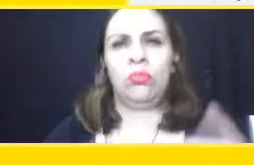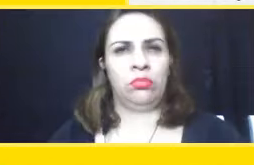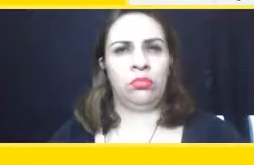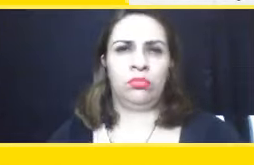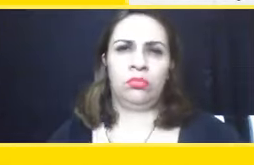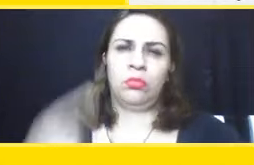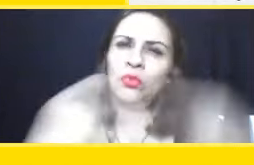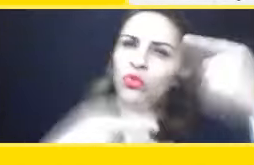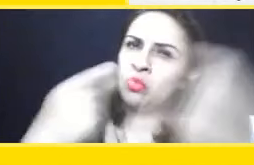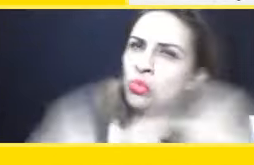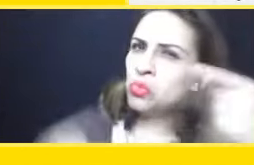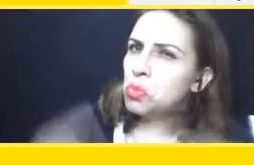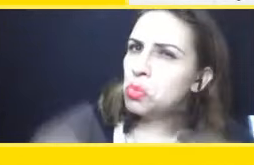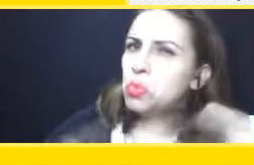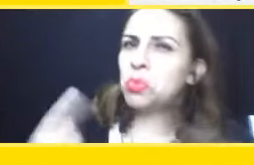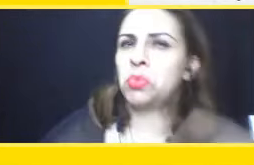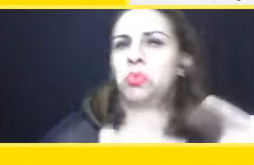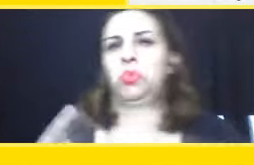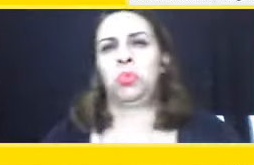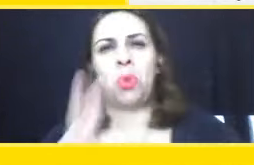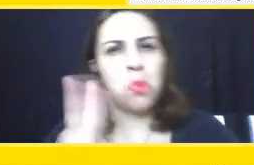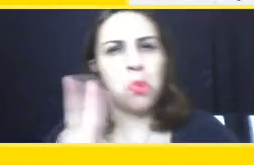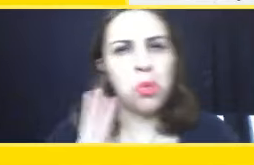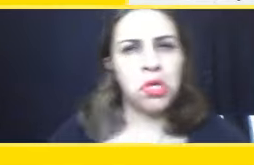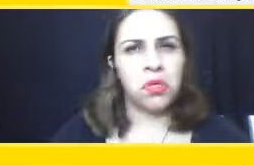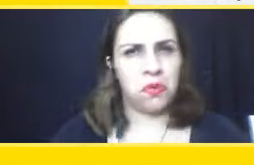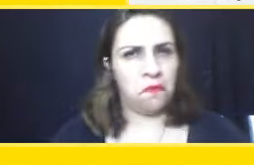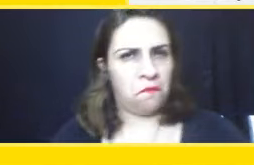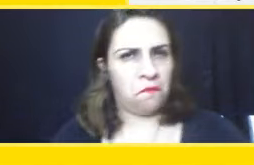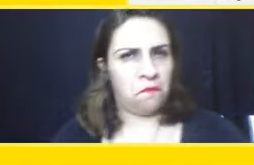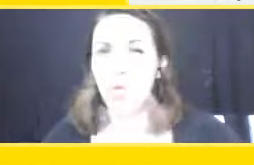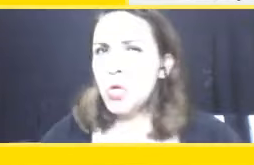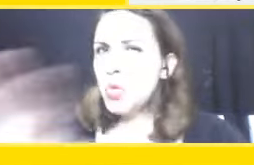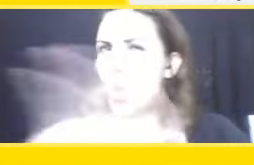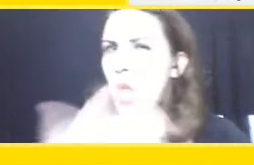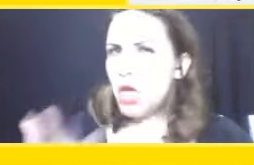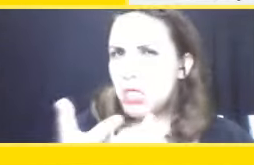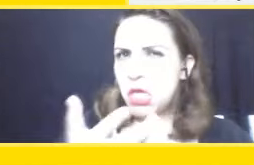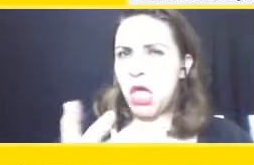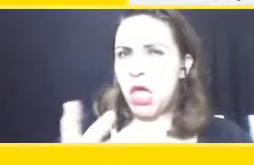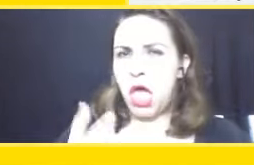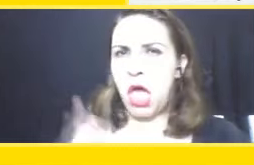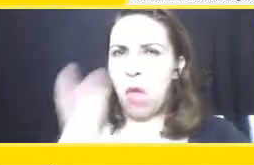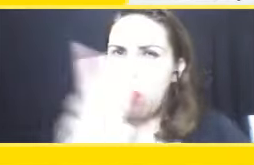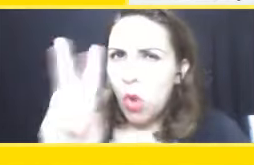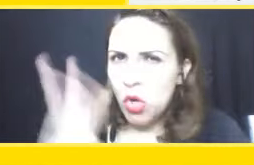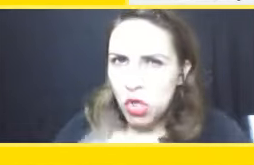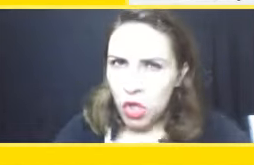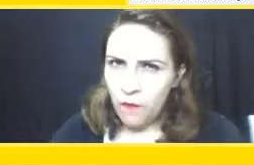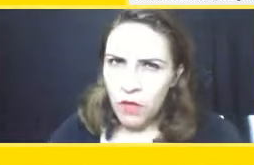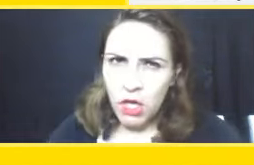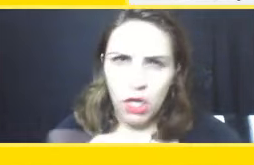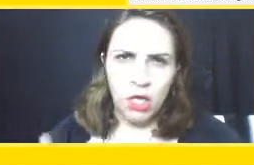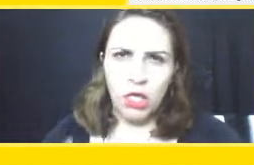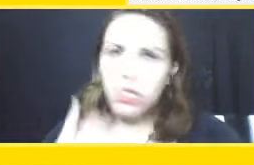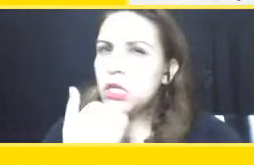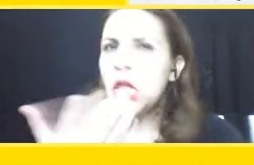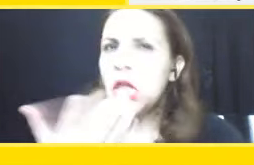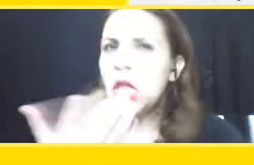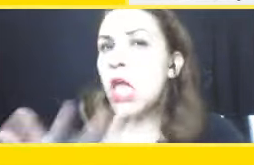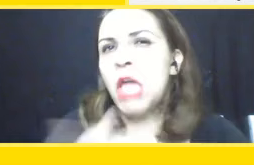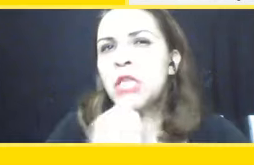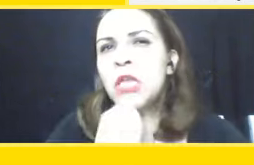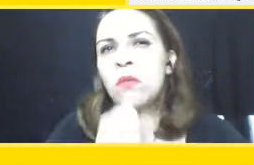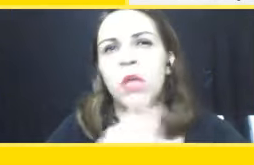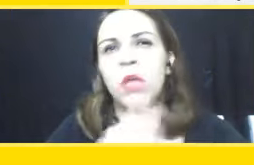discussão, de estar protegendo a vida. Todos nós queremos proteger a vida, claro. Claro, ninguém quer. Nós gostaríamos que não tivesse